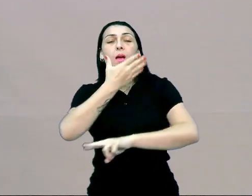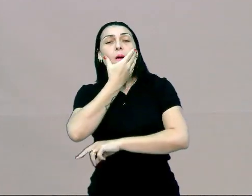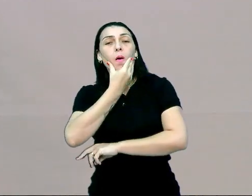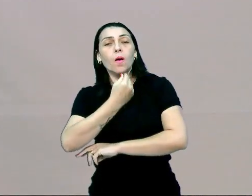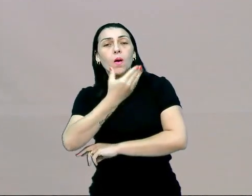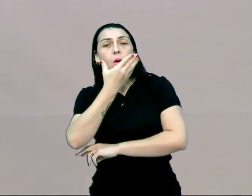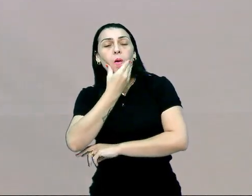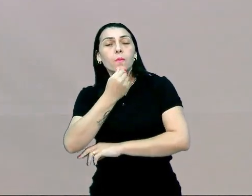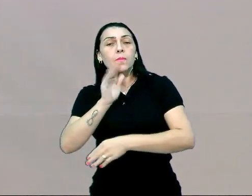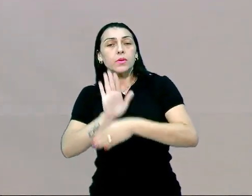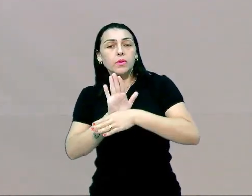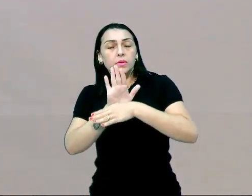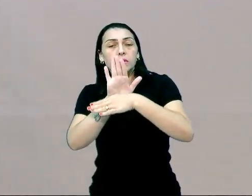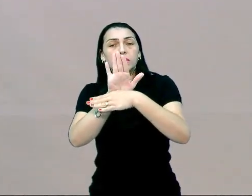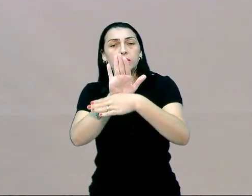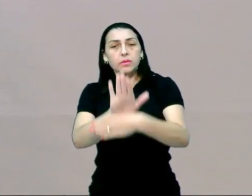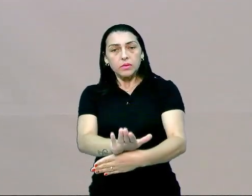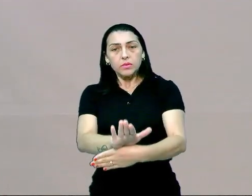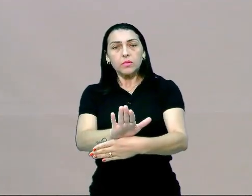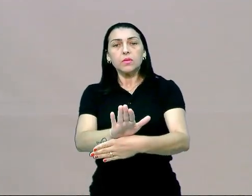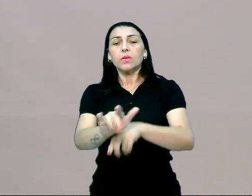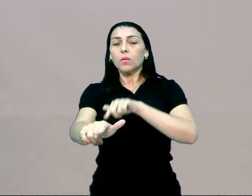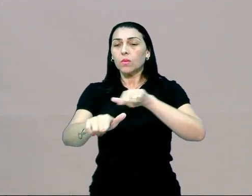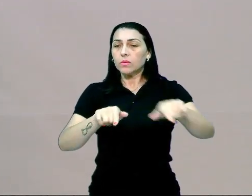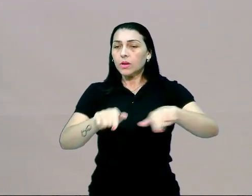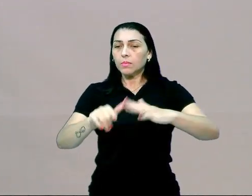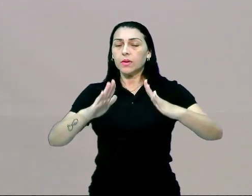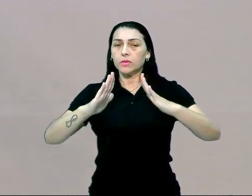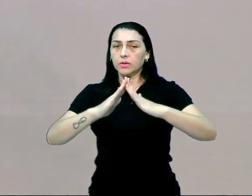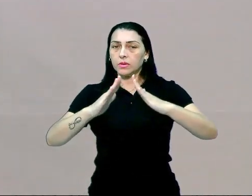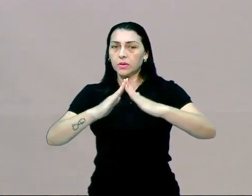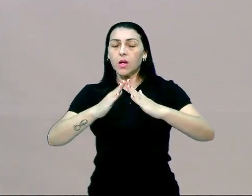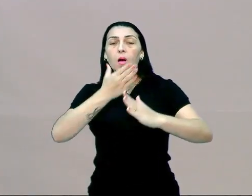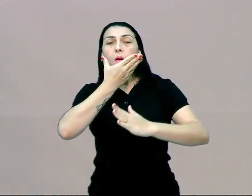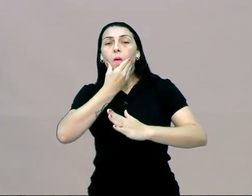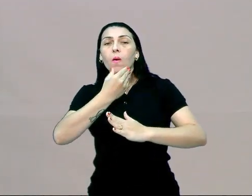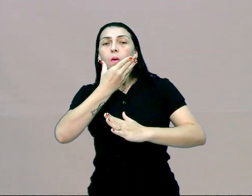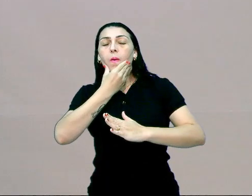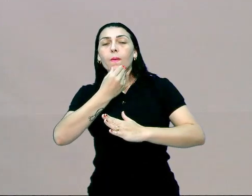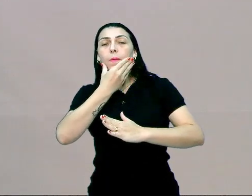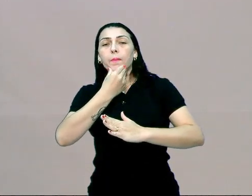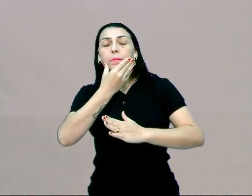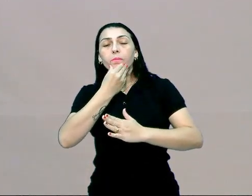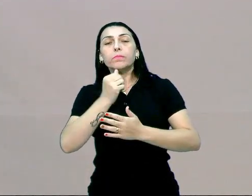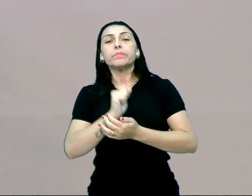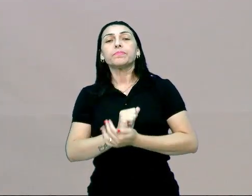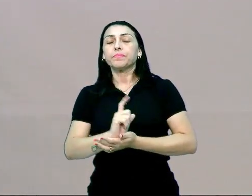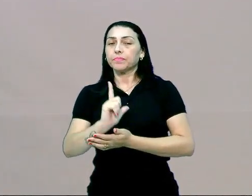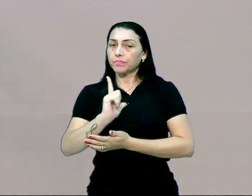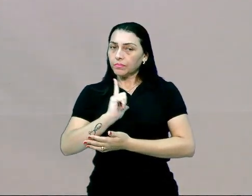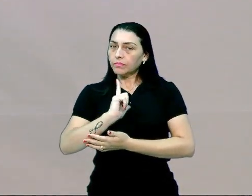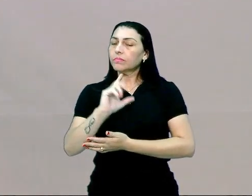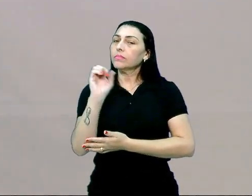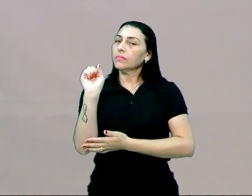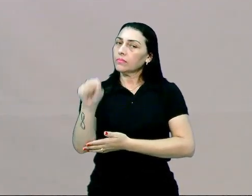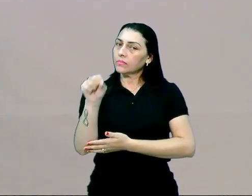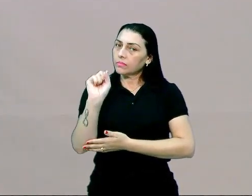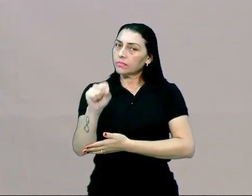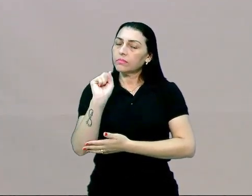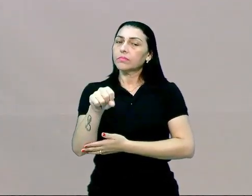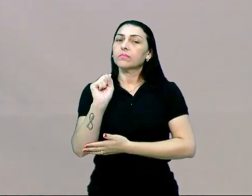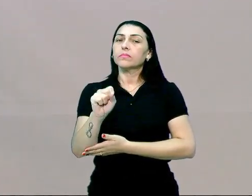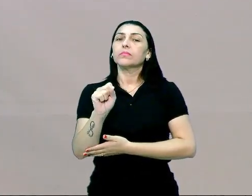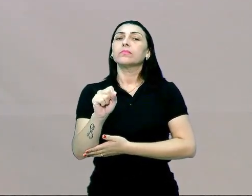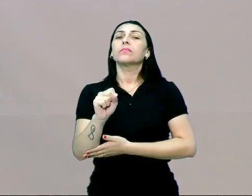homens que contribuem com os afazeres domésticos, homens que, digamos assim, têm sim, cumprem com o